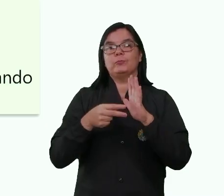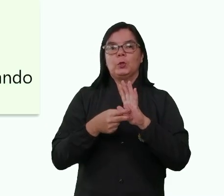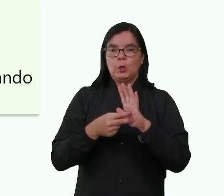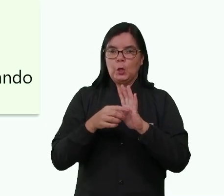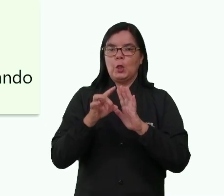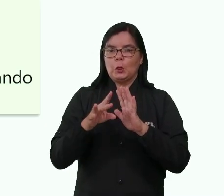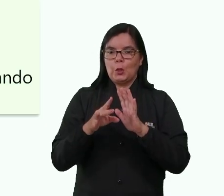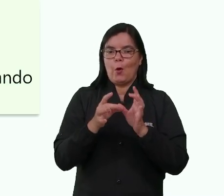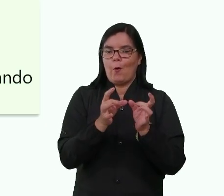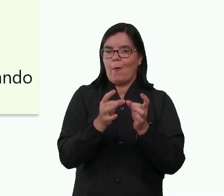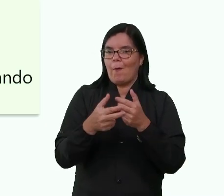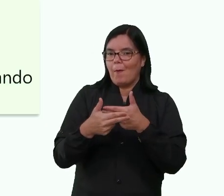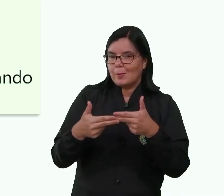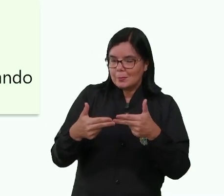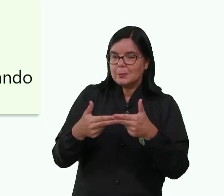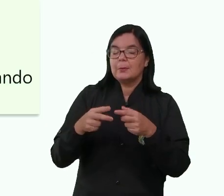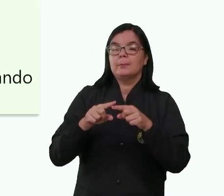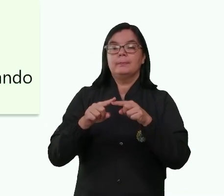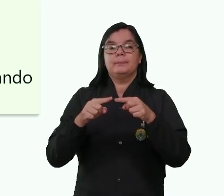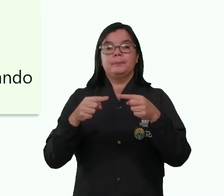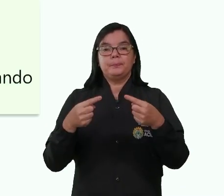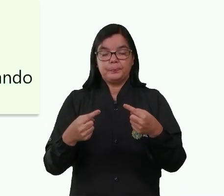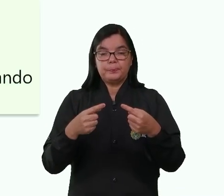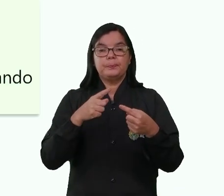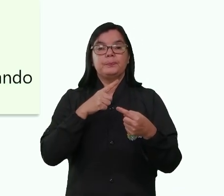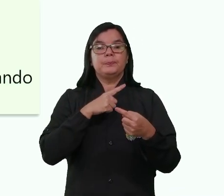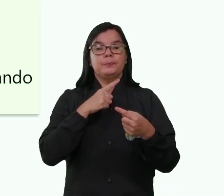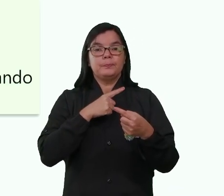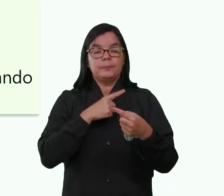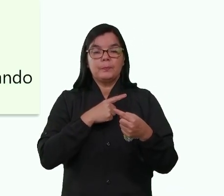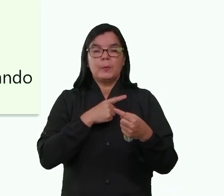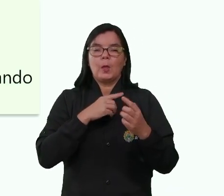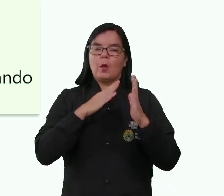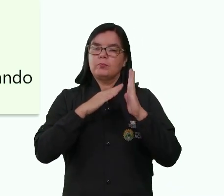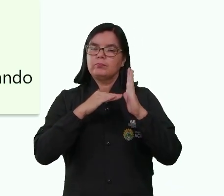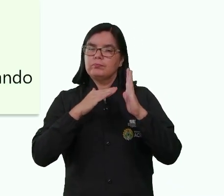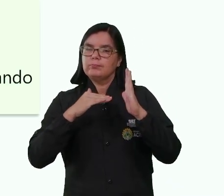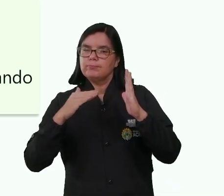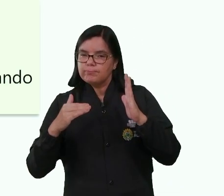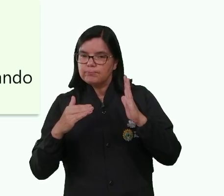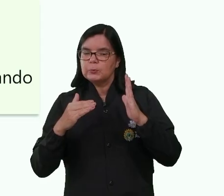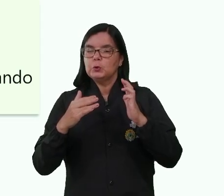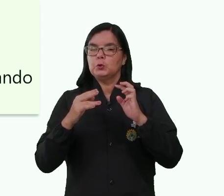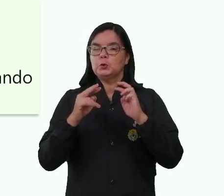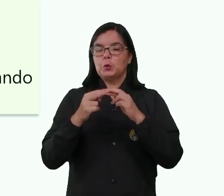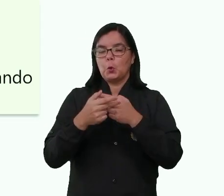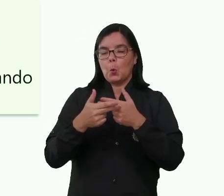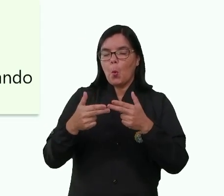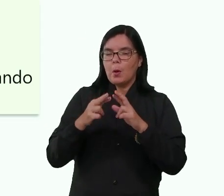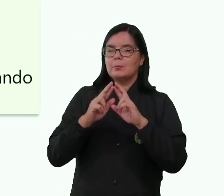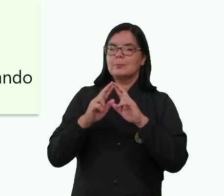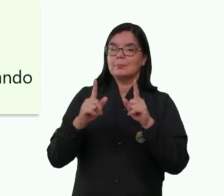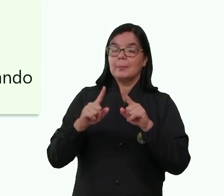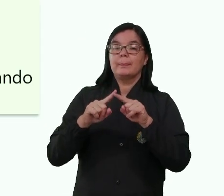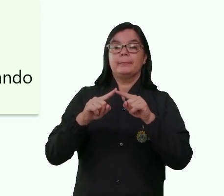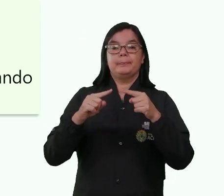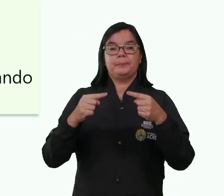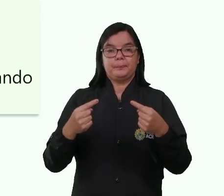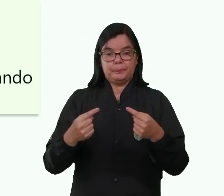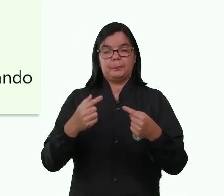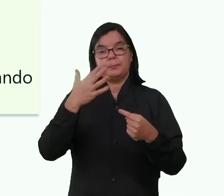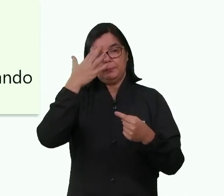só da mercadoria em si, de uma questão estética, de algo diferente, mas